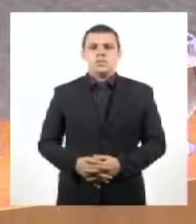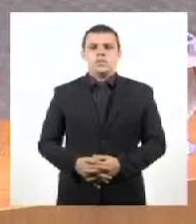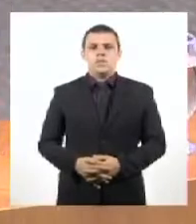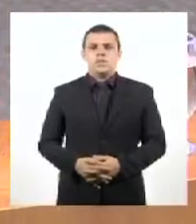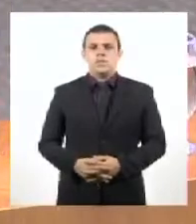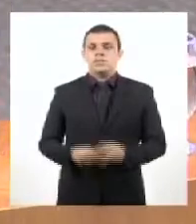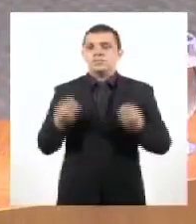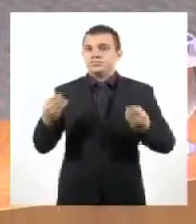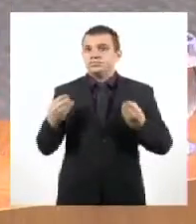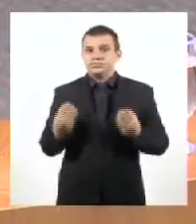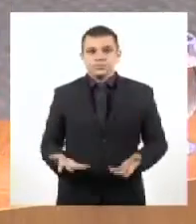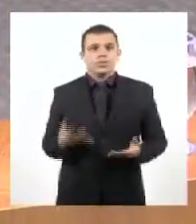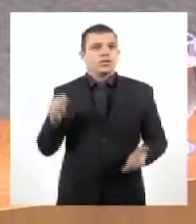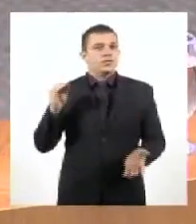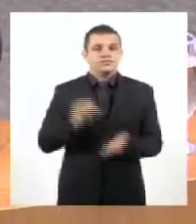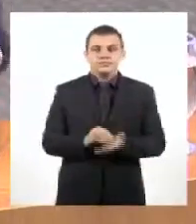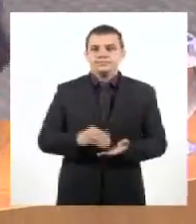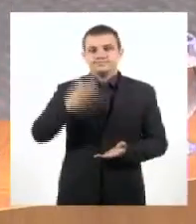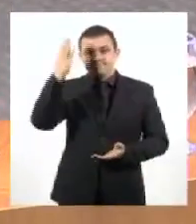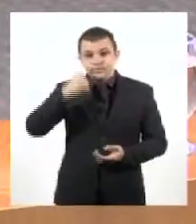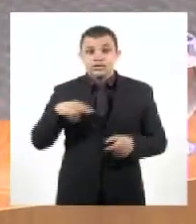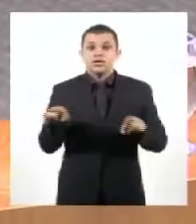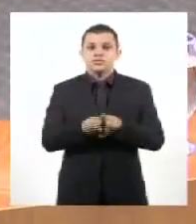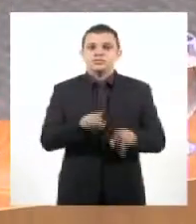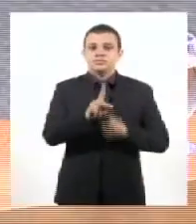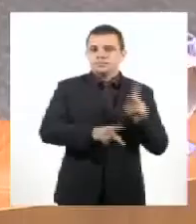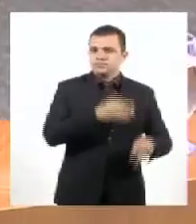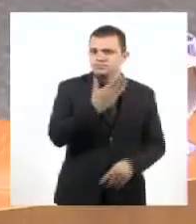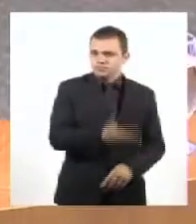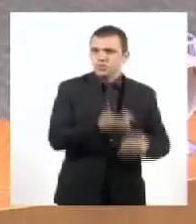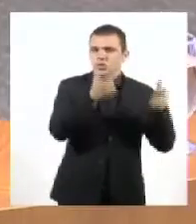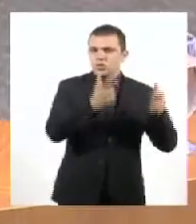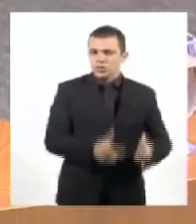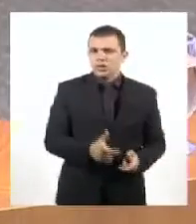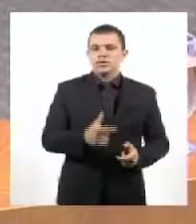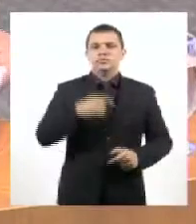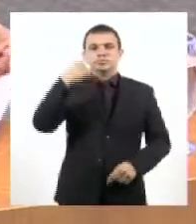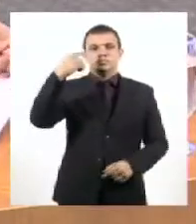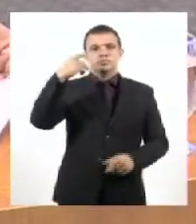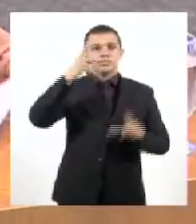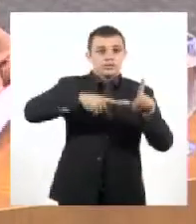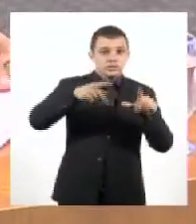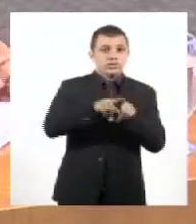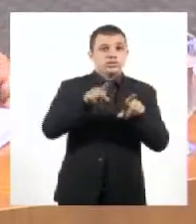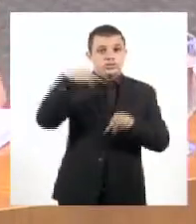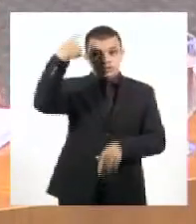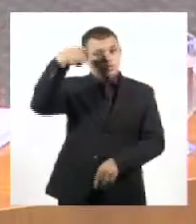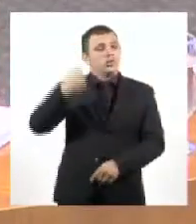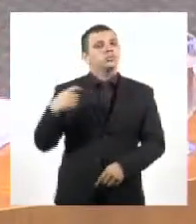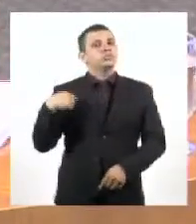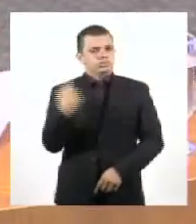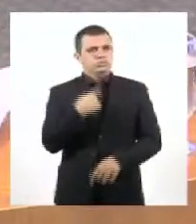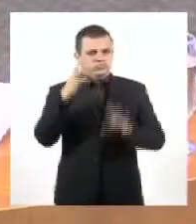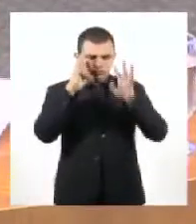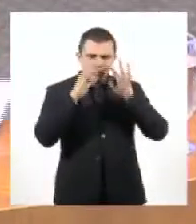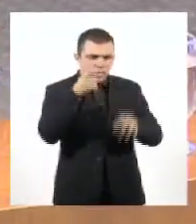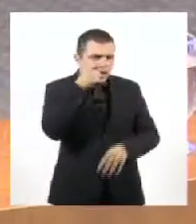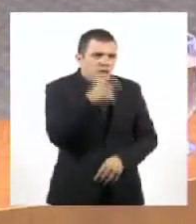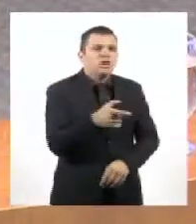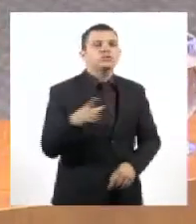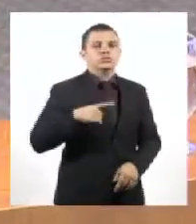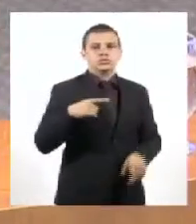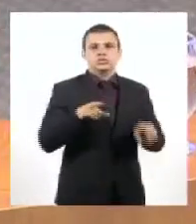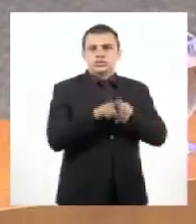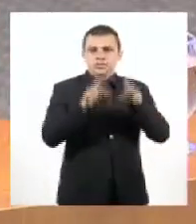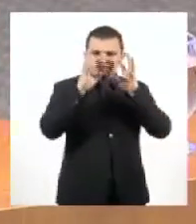sem noção. E o que estão fazendo com a população de Passo do Miar e Ribamar, nós estamos atentos e teremos e daremos